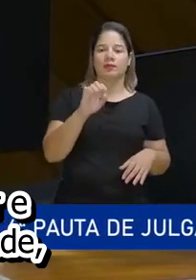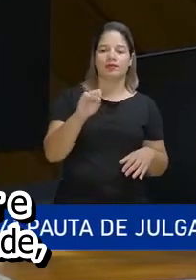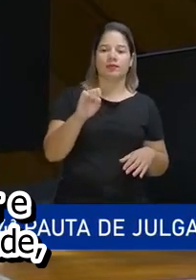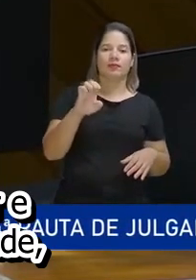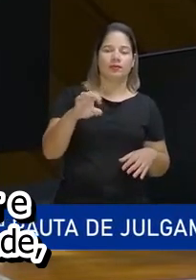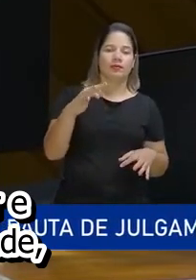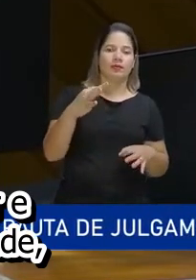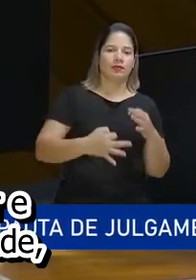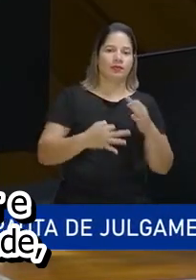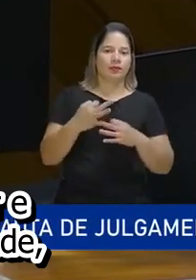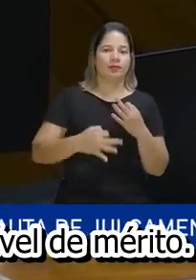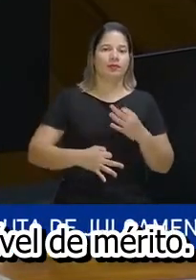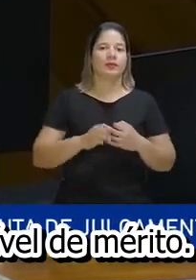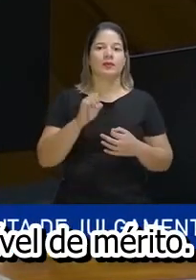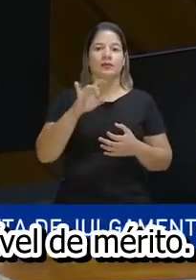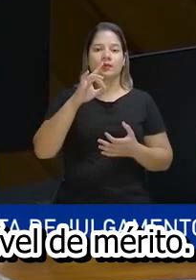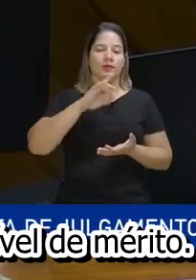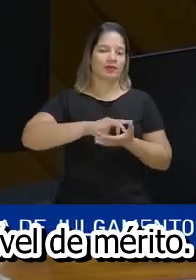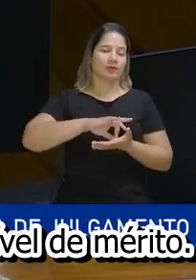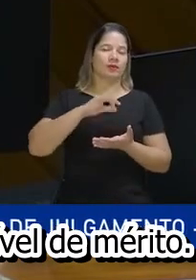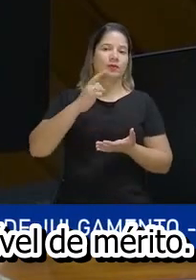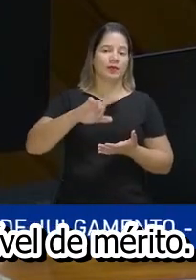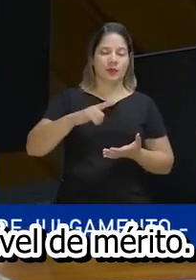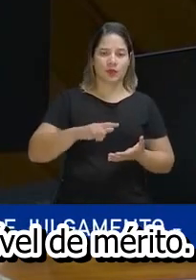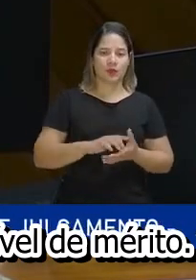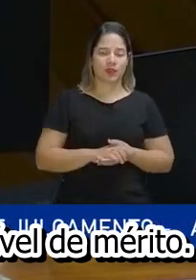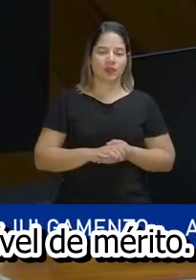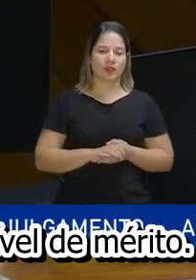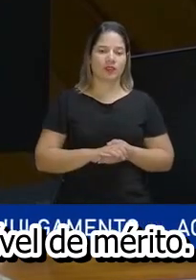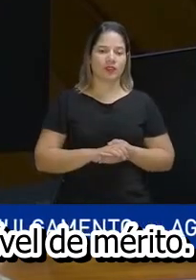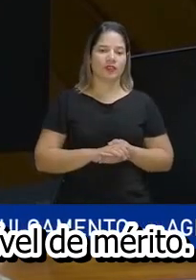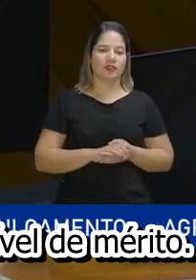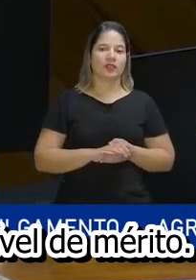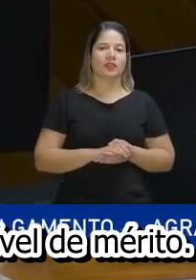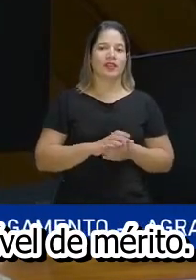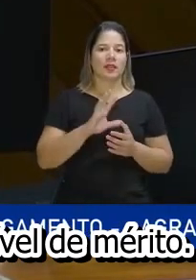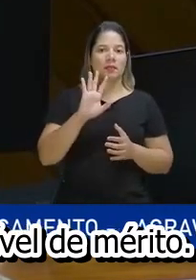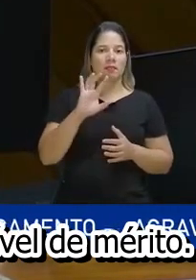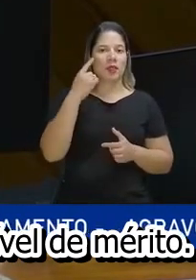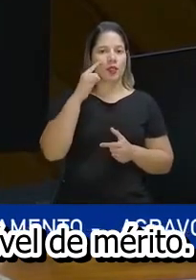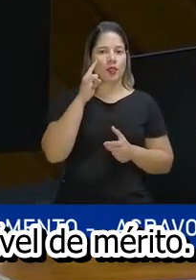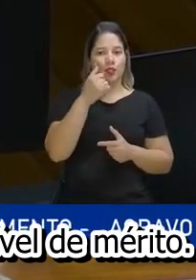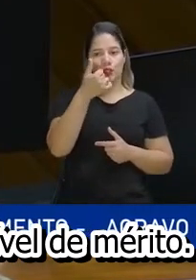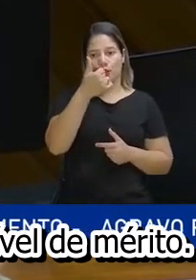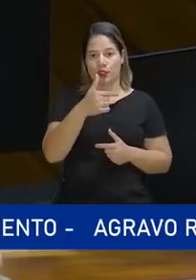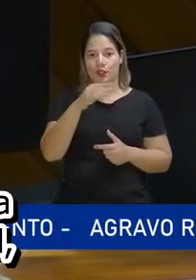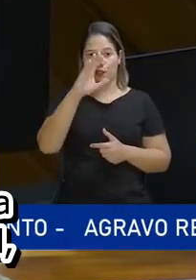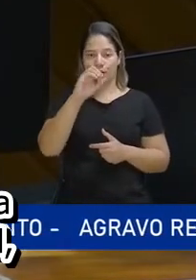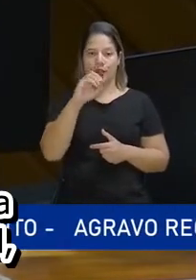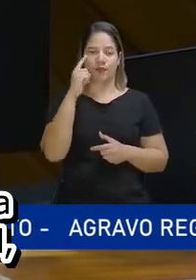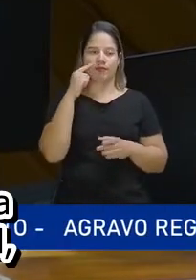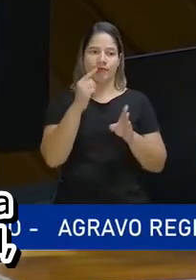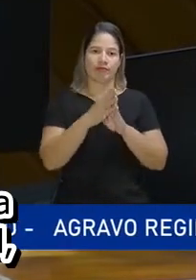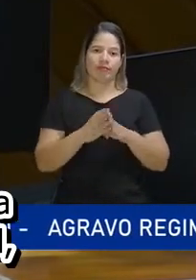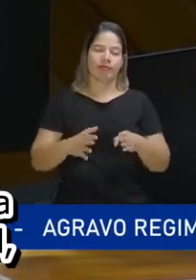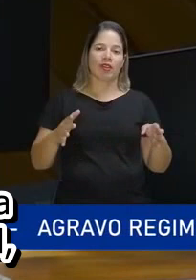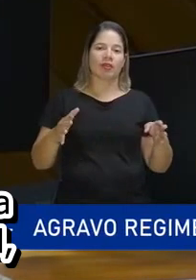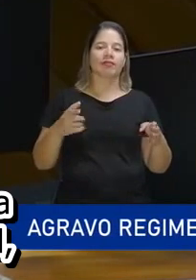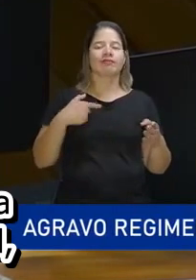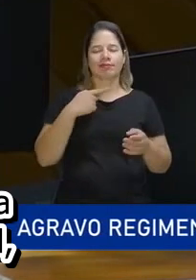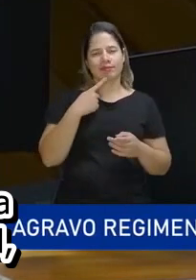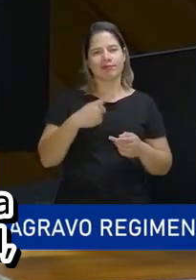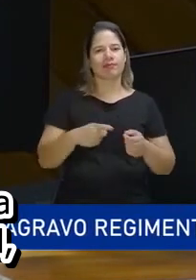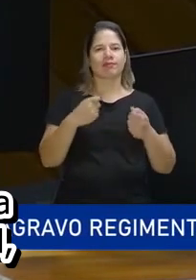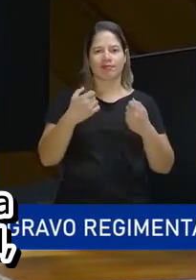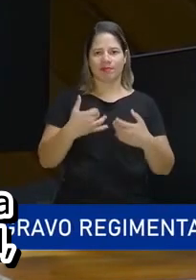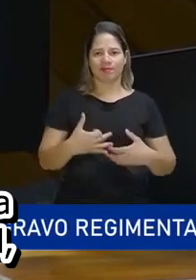de inelegibilidade, desde que intentada dentro de 120 dias de decisão irrecorrível de mérito. Então, como já dito,